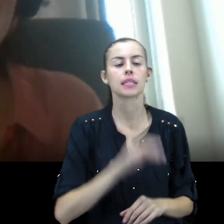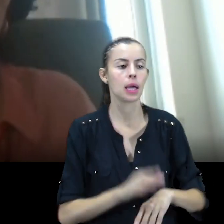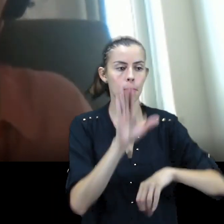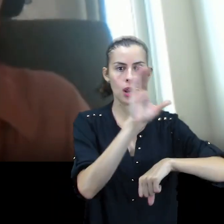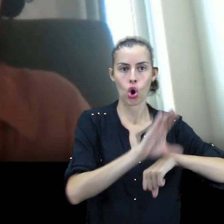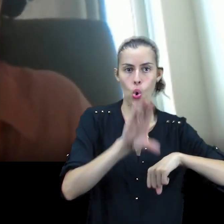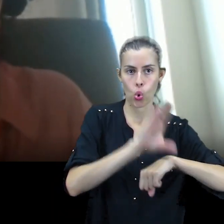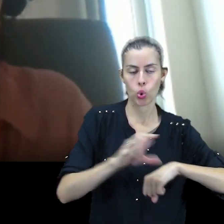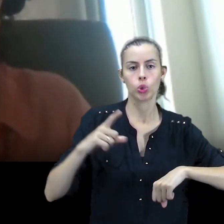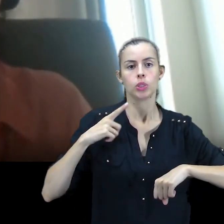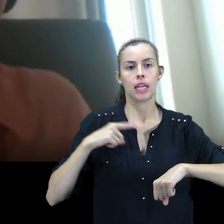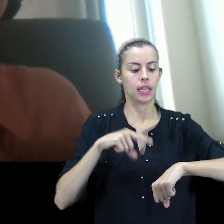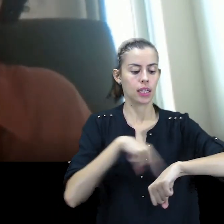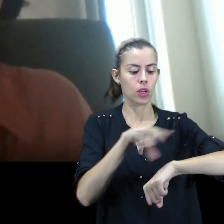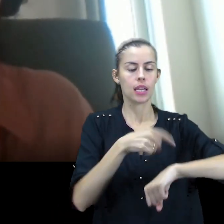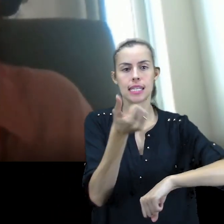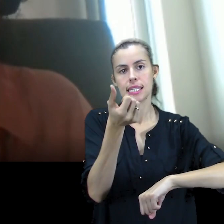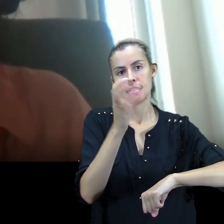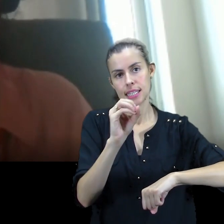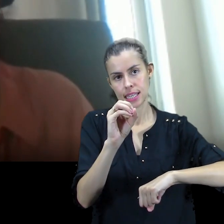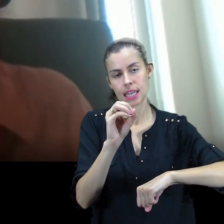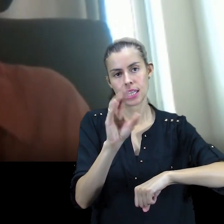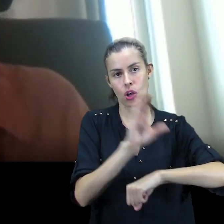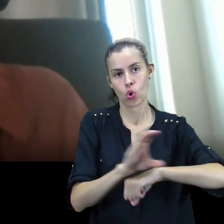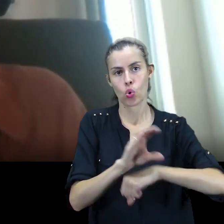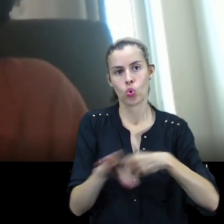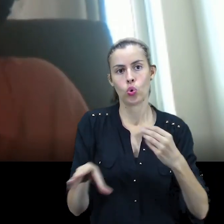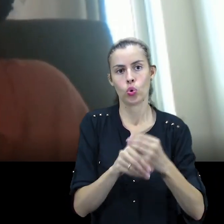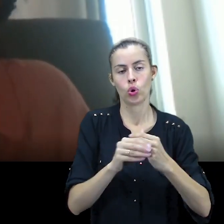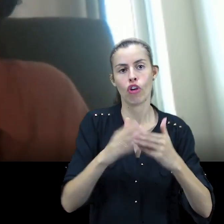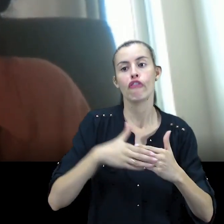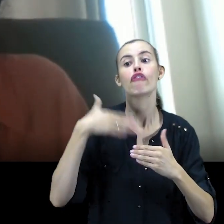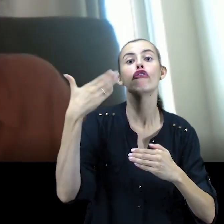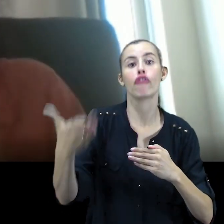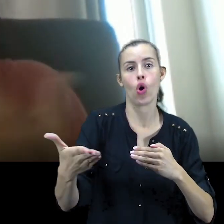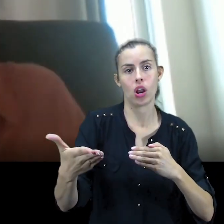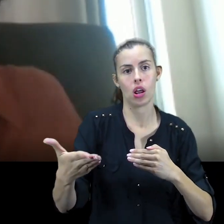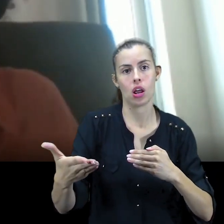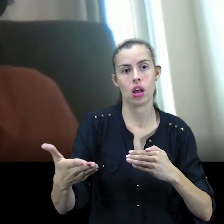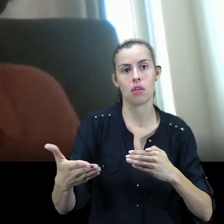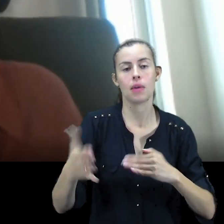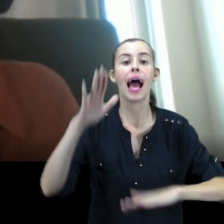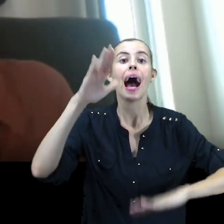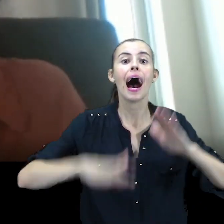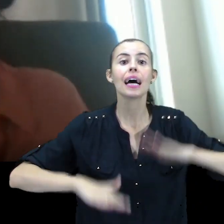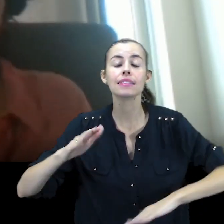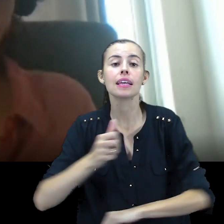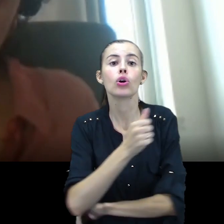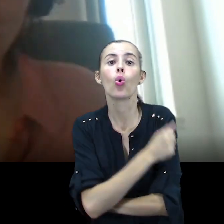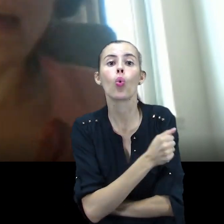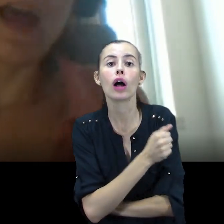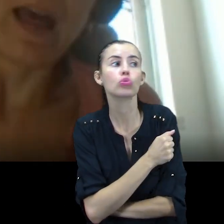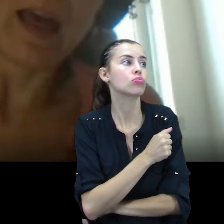às vezes é um curso noturno, que o aluno tem muita dificuldade de fazer extensão no seu, né, no turno oposto ou à